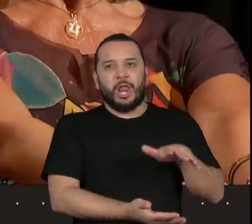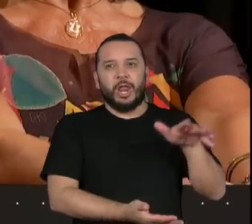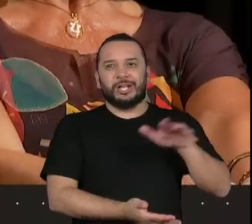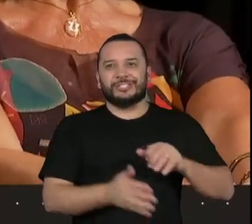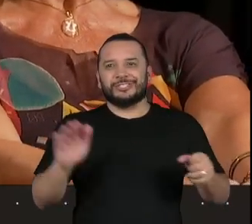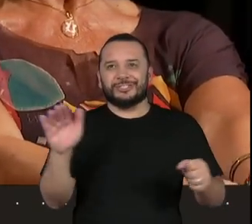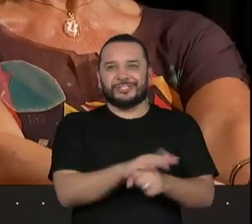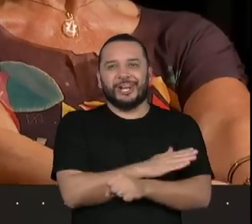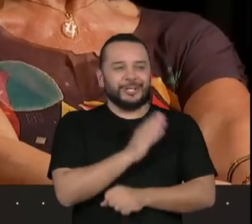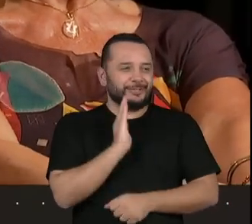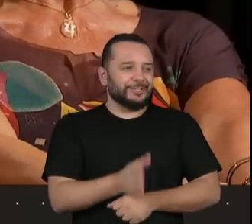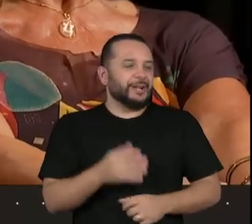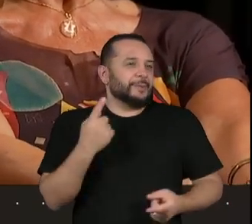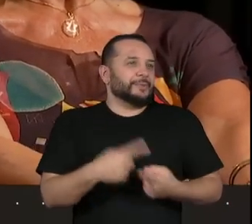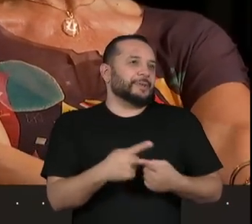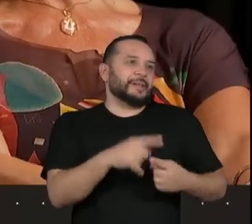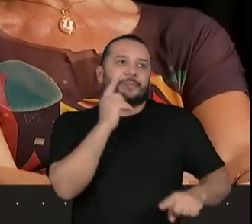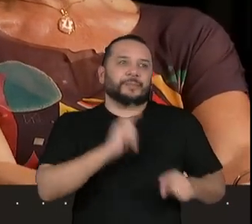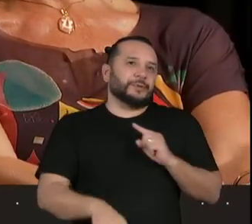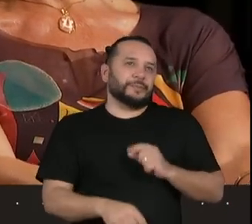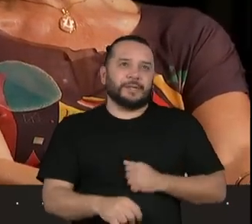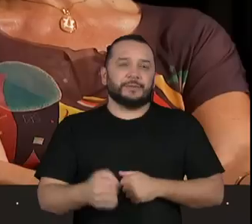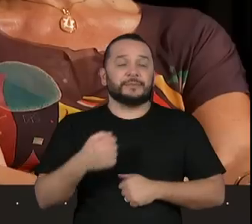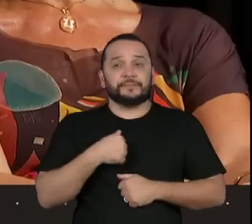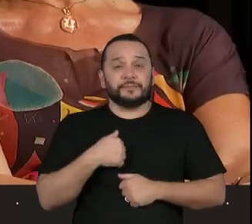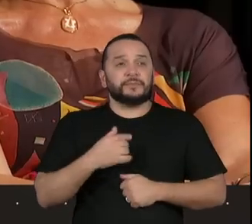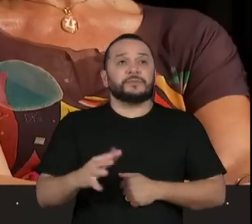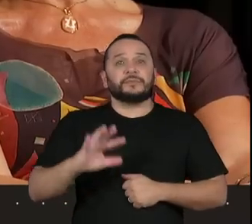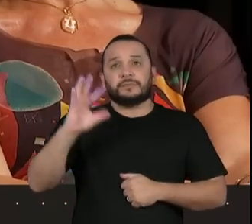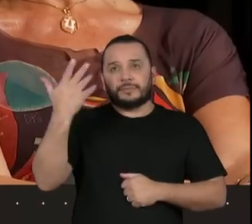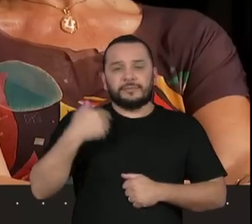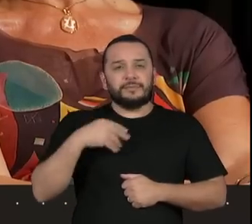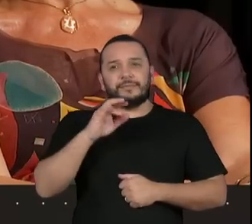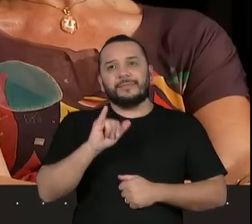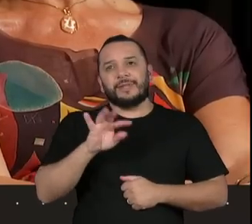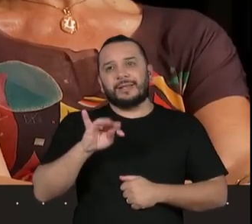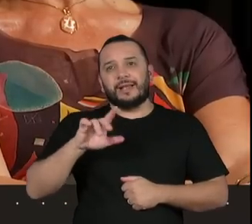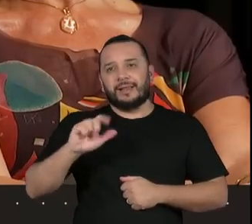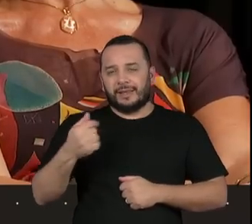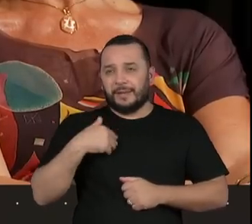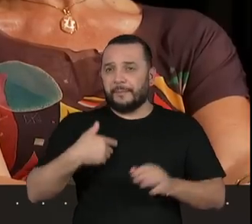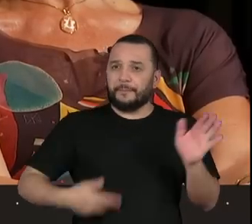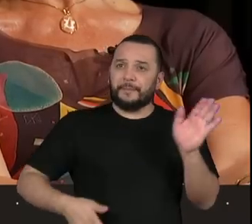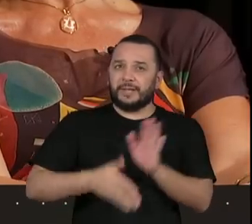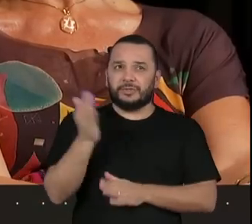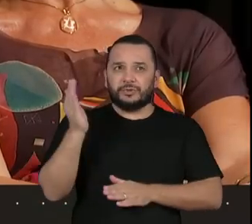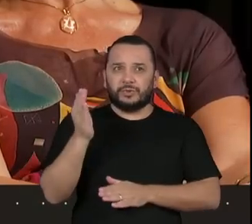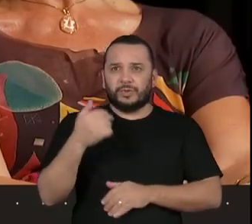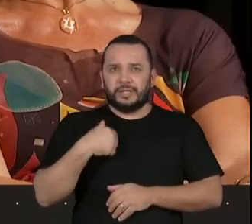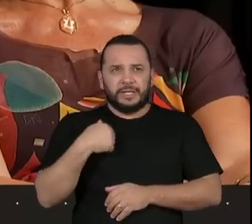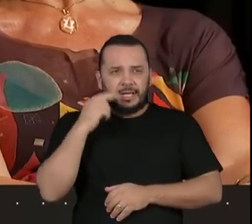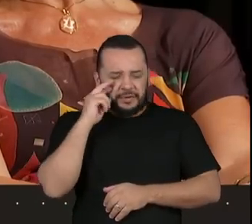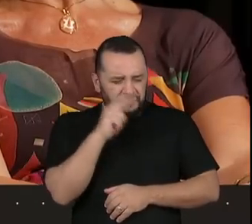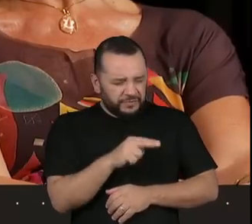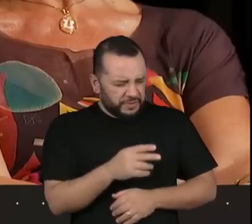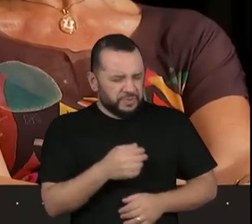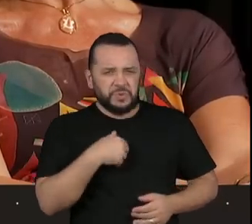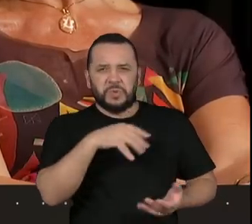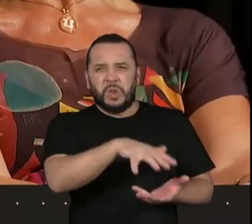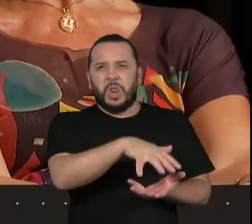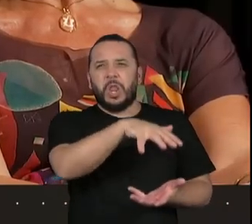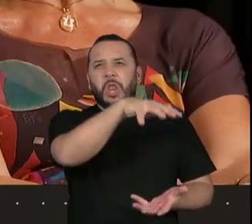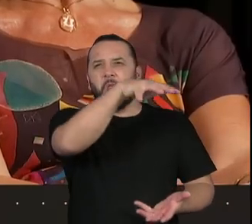Praça Roosevelt. E uma certa noite, ela passou para irmos ao cinema. E de repente ele olhou aquele pacote